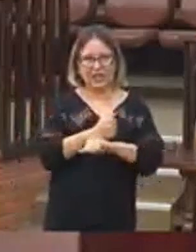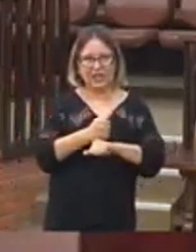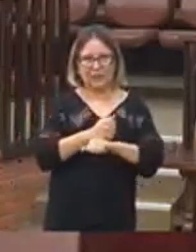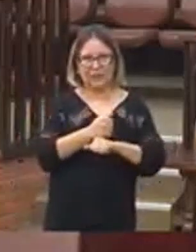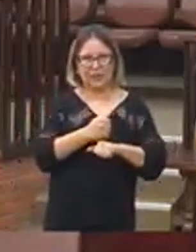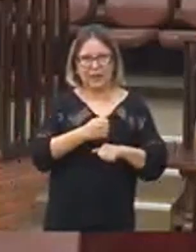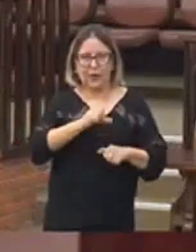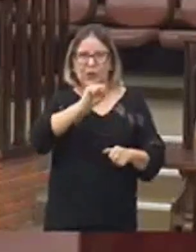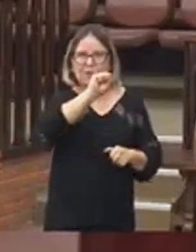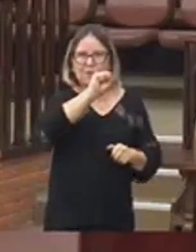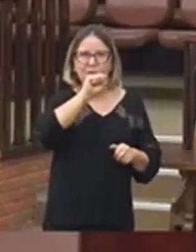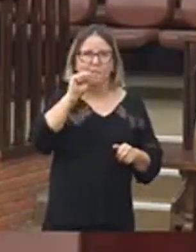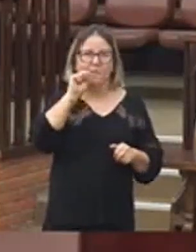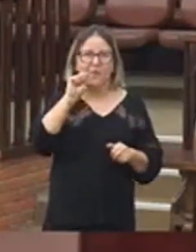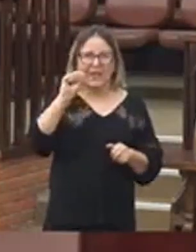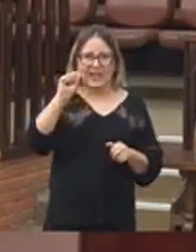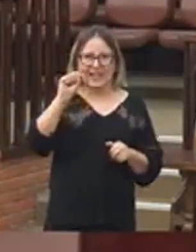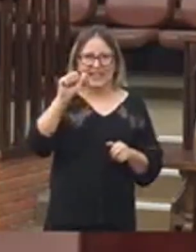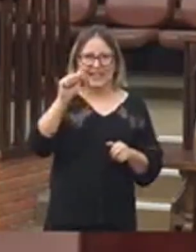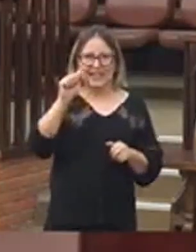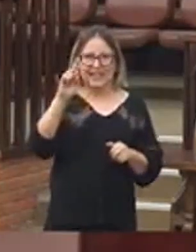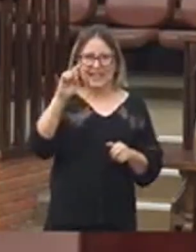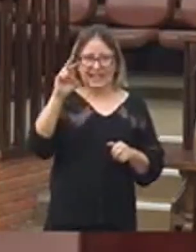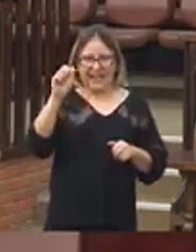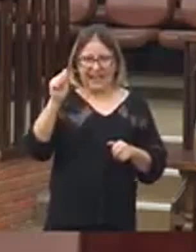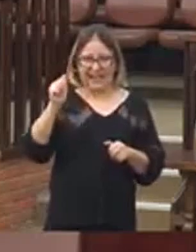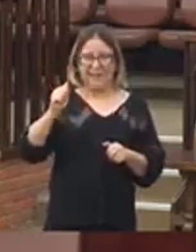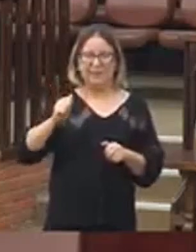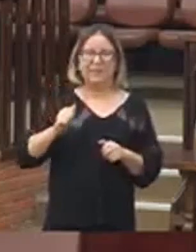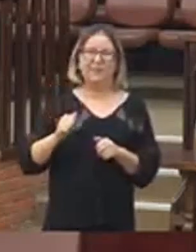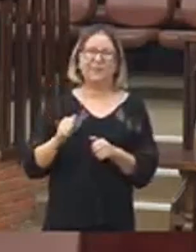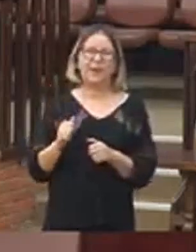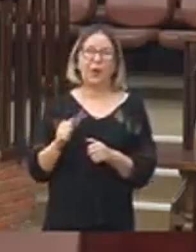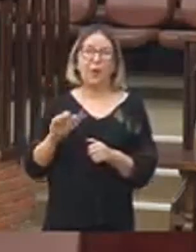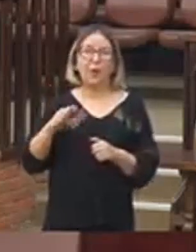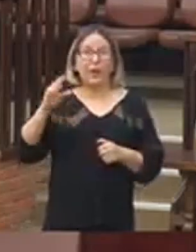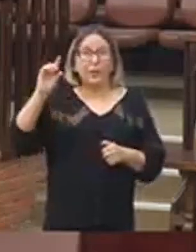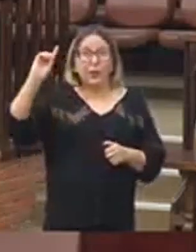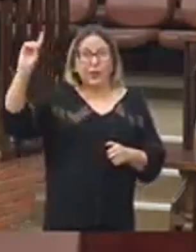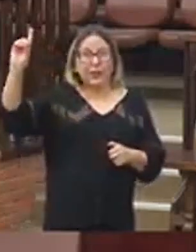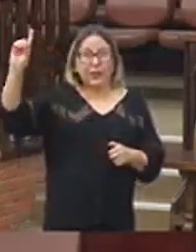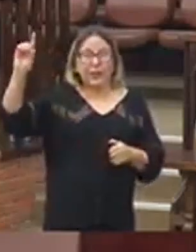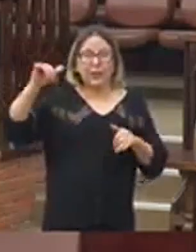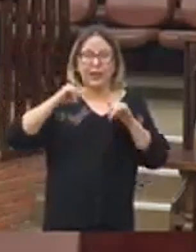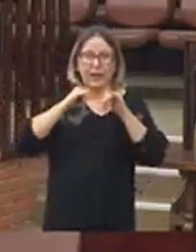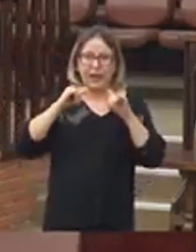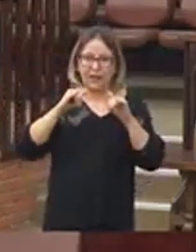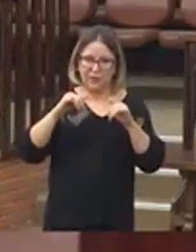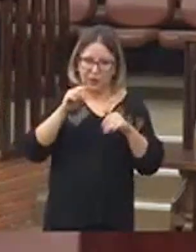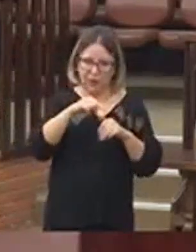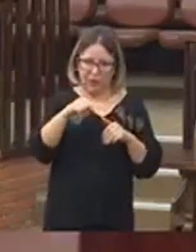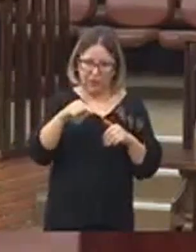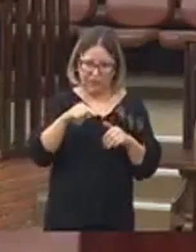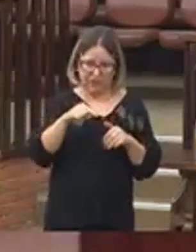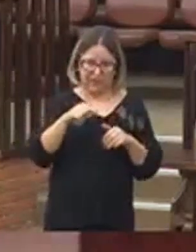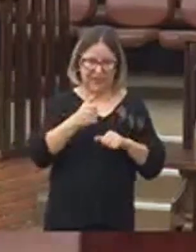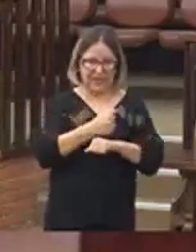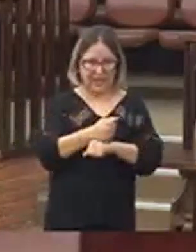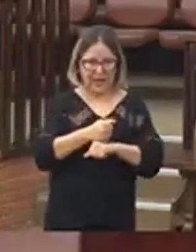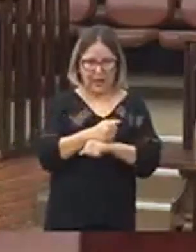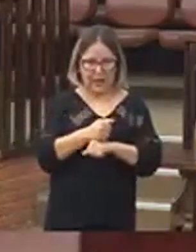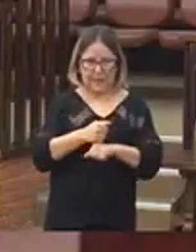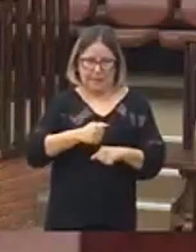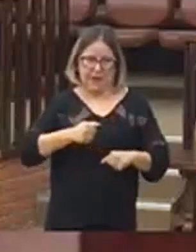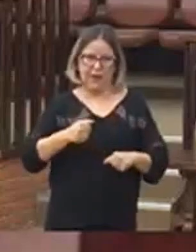ser pais, eles, tanto Abraão quanto Sara, sofismaram, riram, achavam que